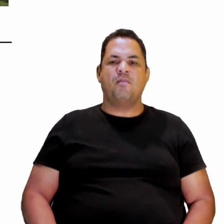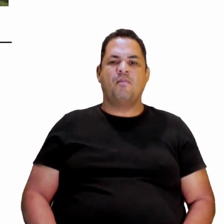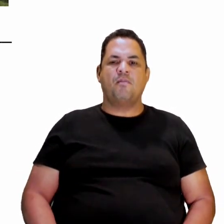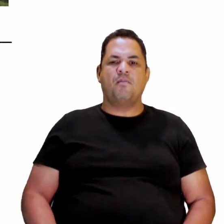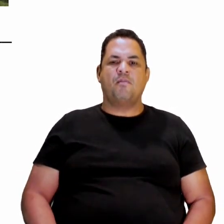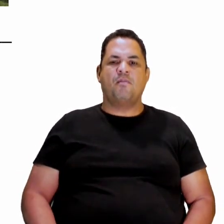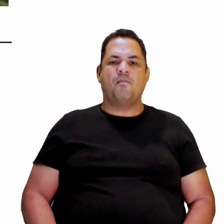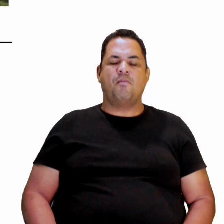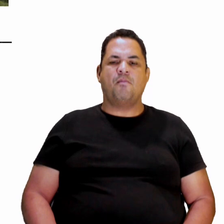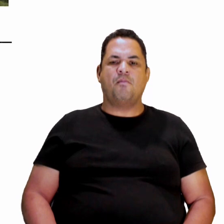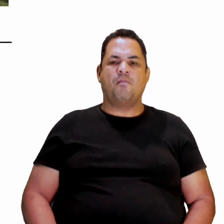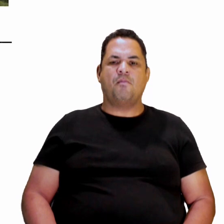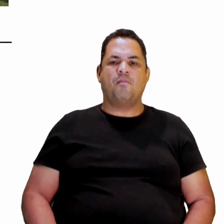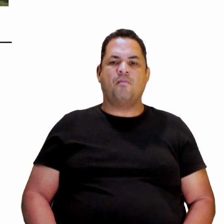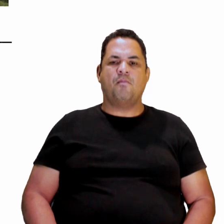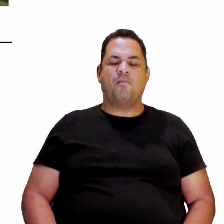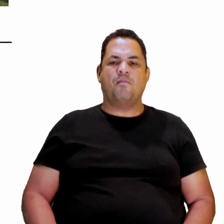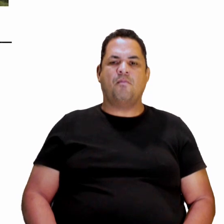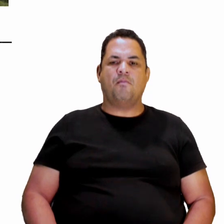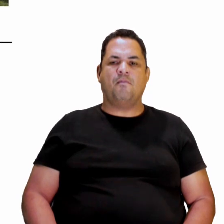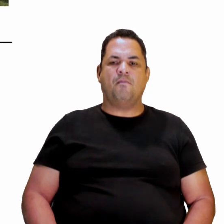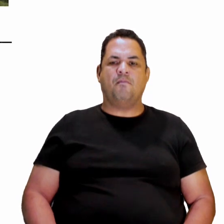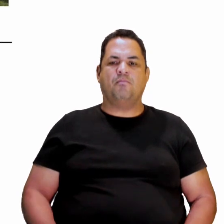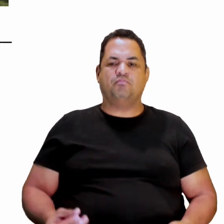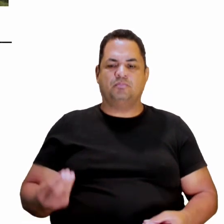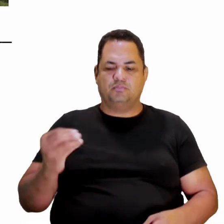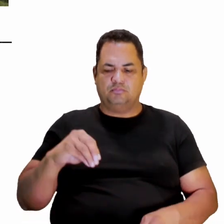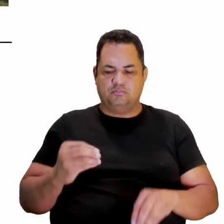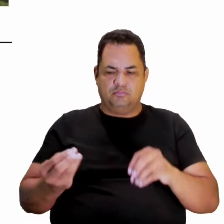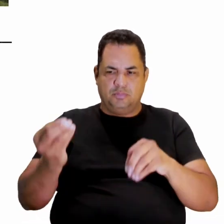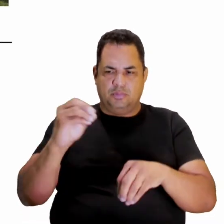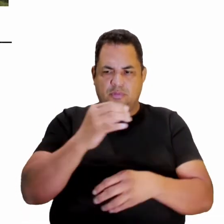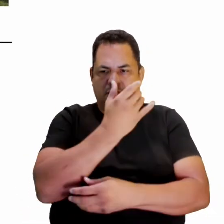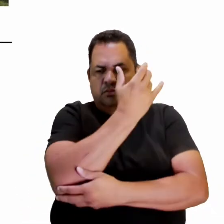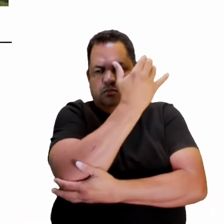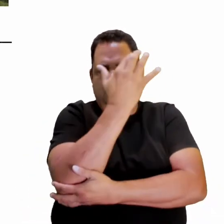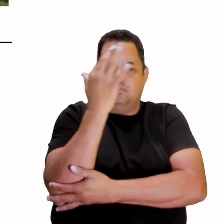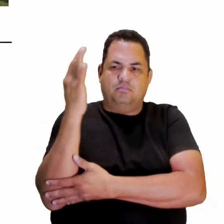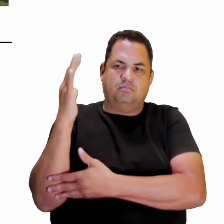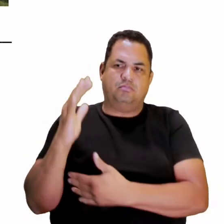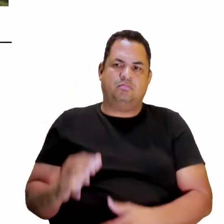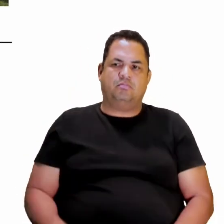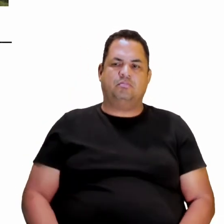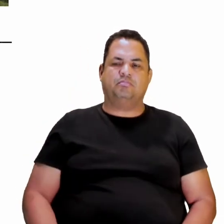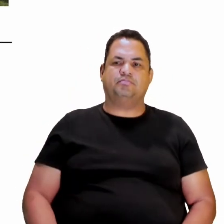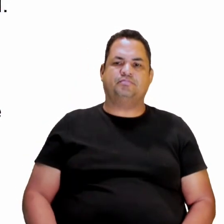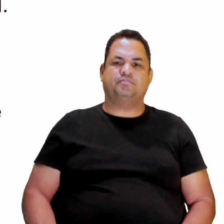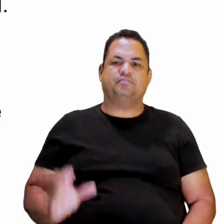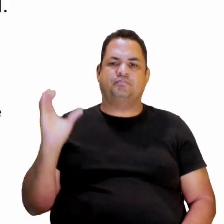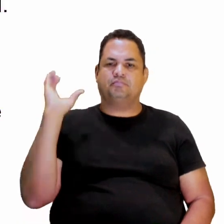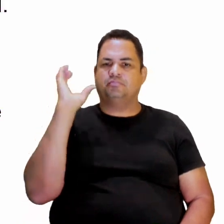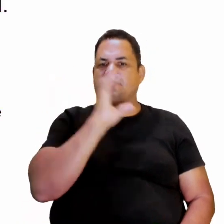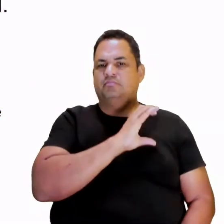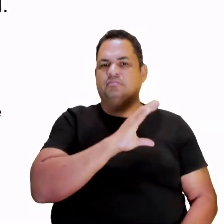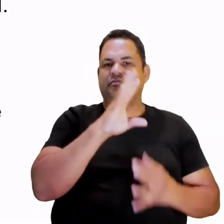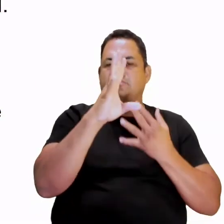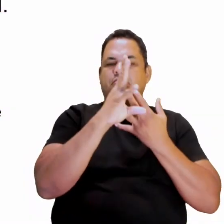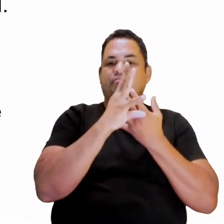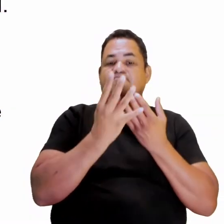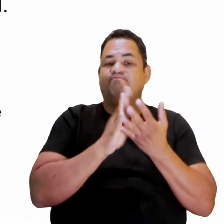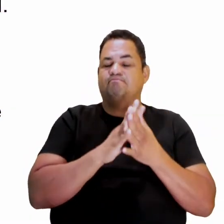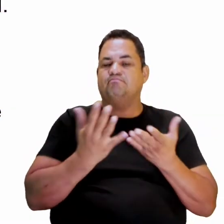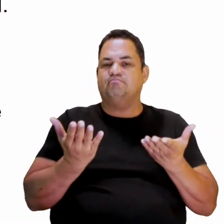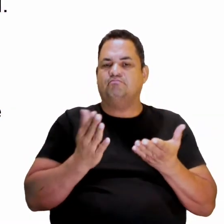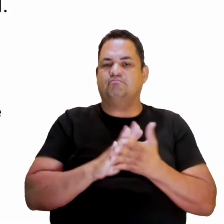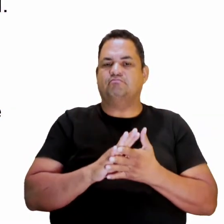trees. Eles estão o quê? Plantando árvores. Bem rapidão, gente, porque o tempo passou, a